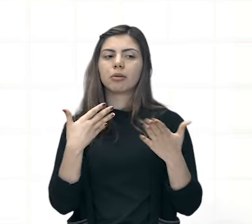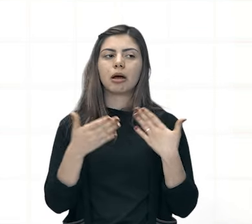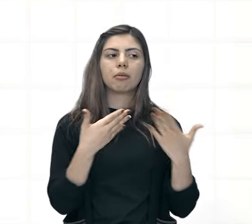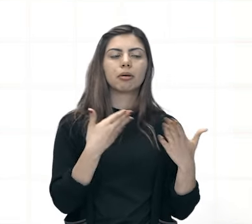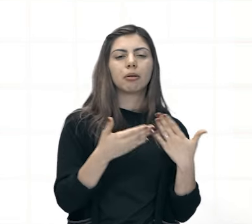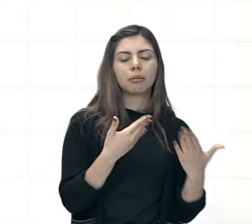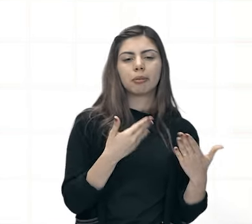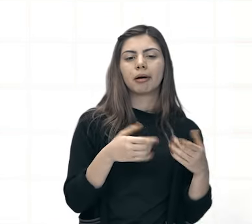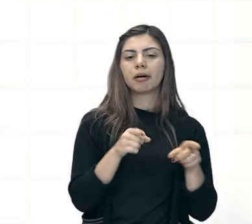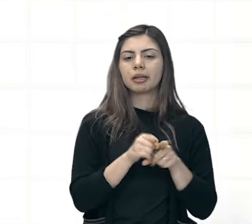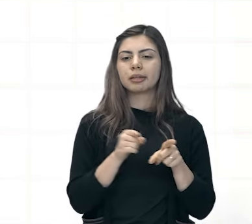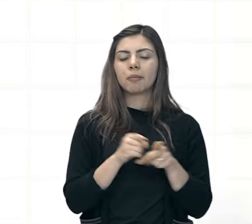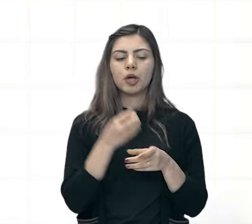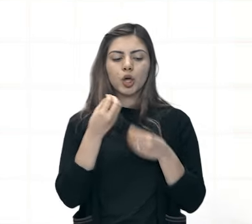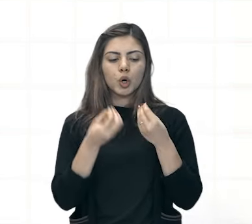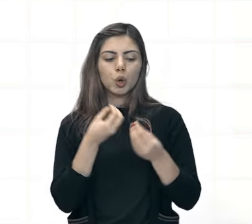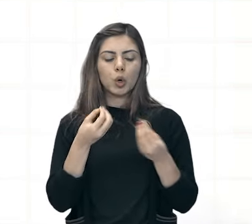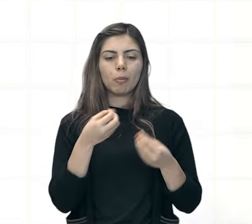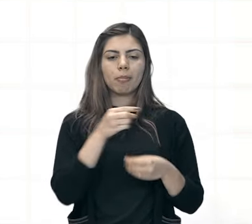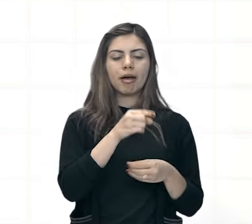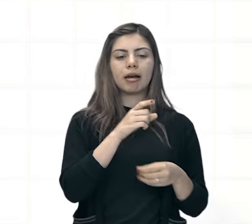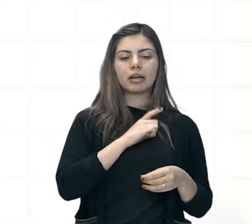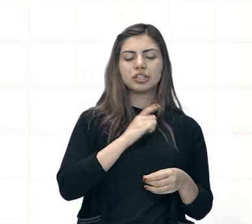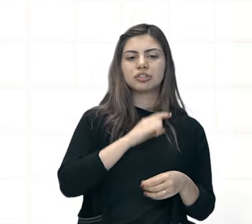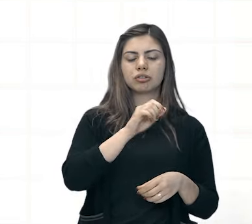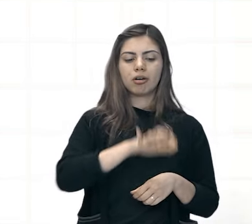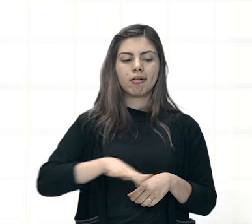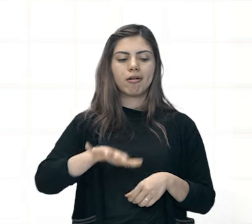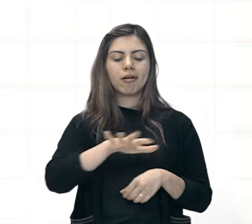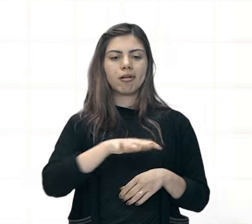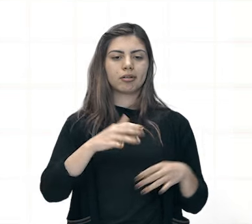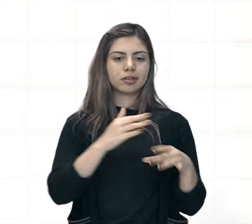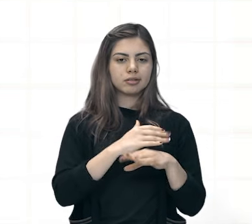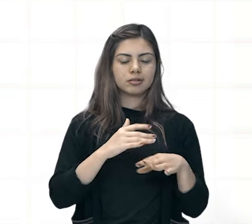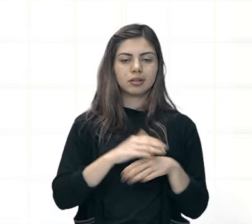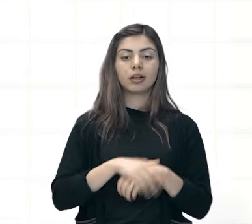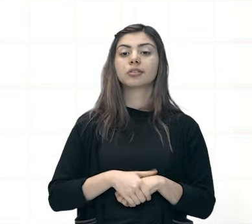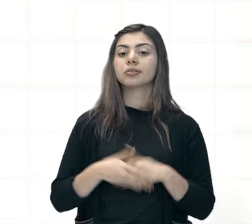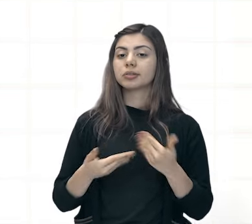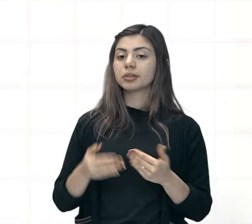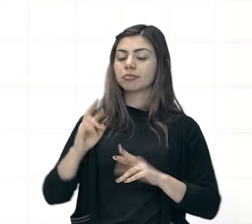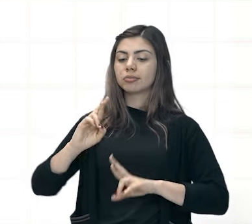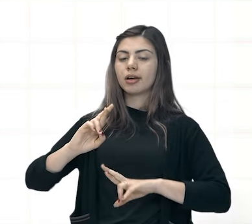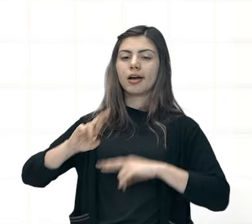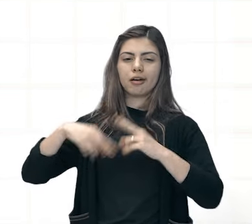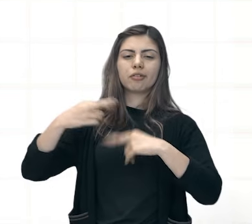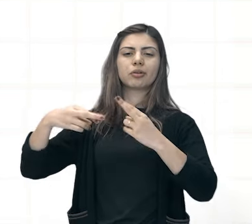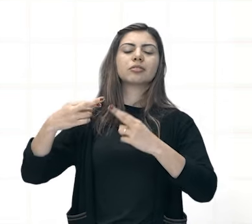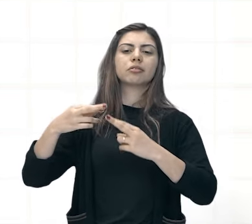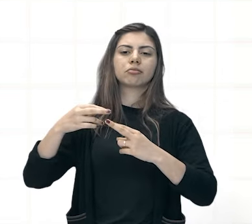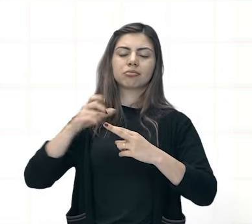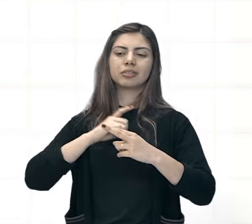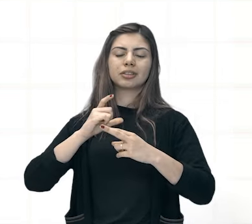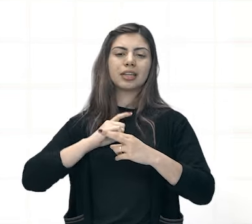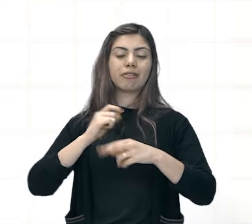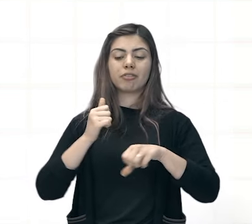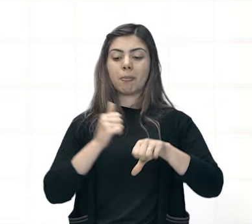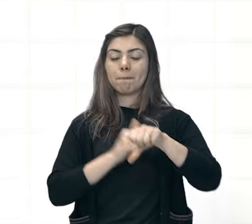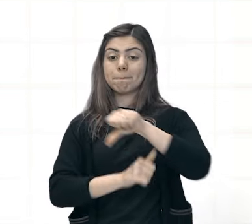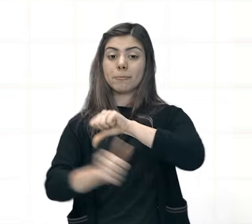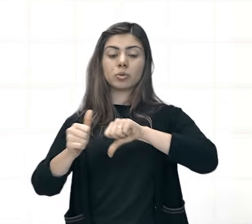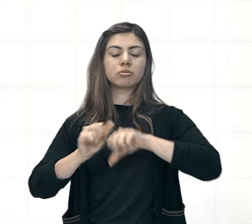pessoas ocupavam determinadas áreas urbanas. A Revolução Industrial iria trazer grandes transformações para